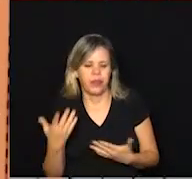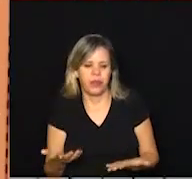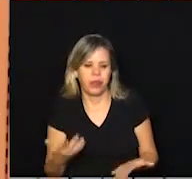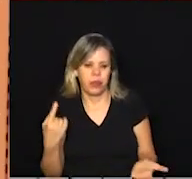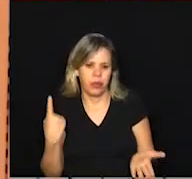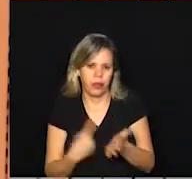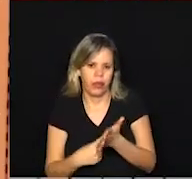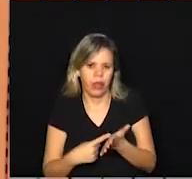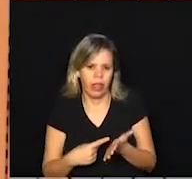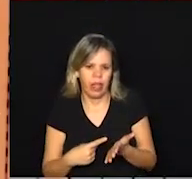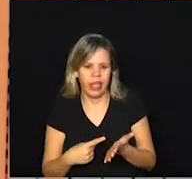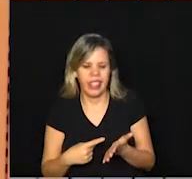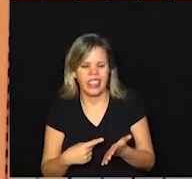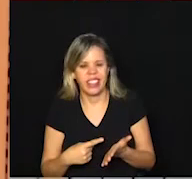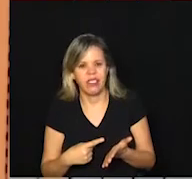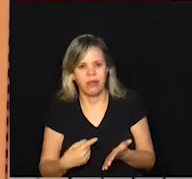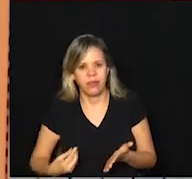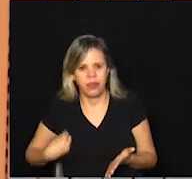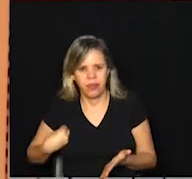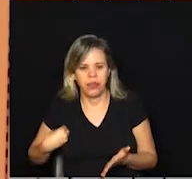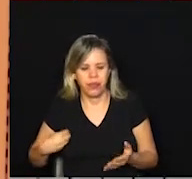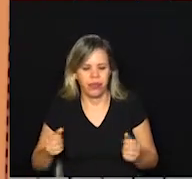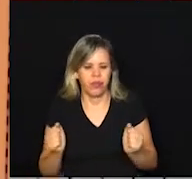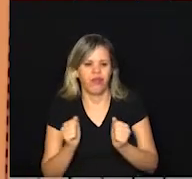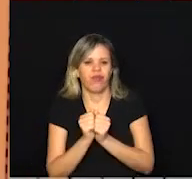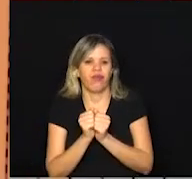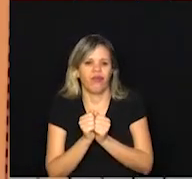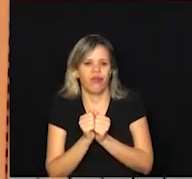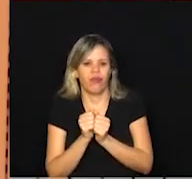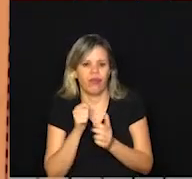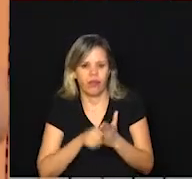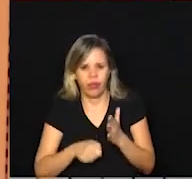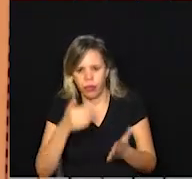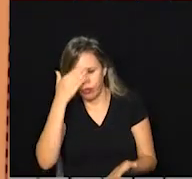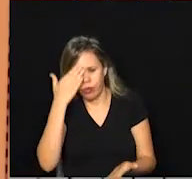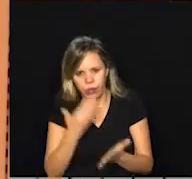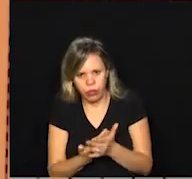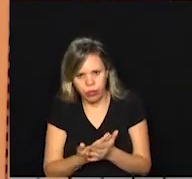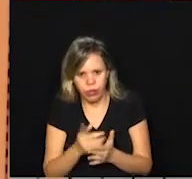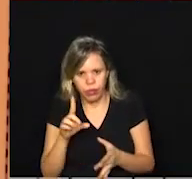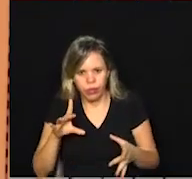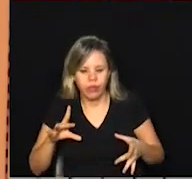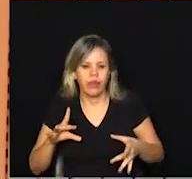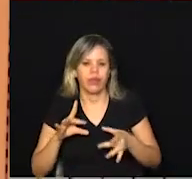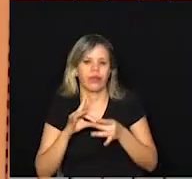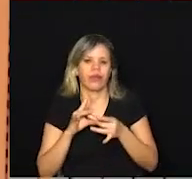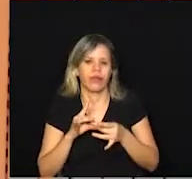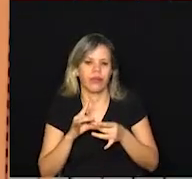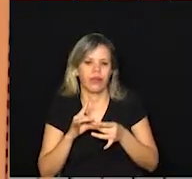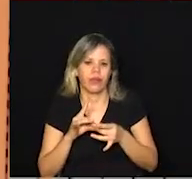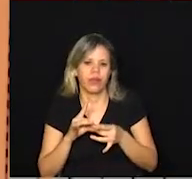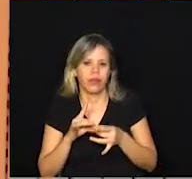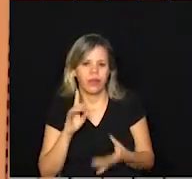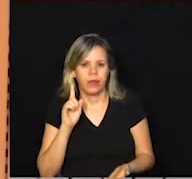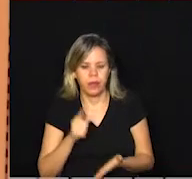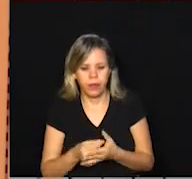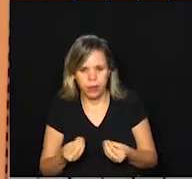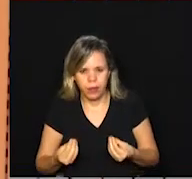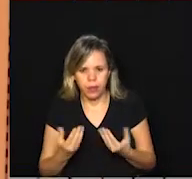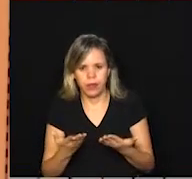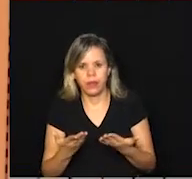compromete aqui em estarem juntos porque eles acreditam que essa unidade que vai garantir